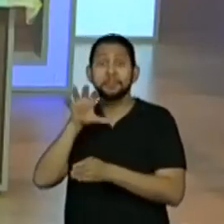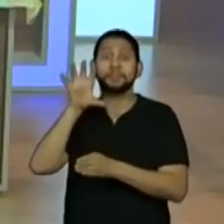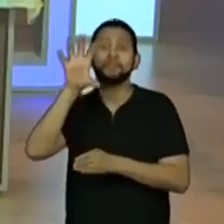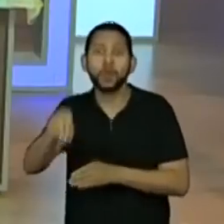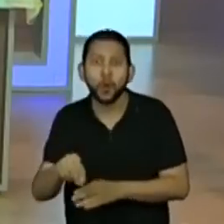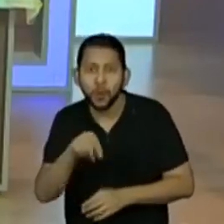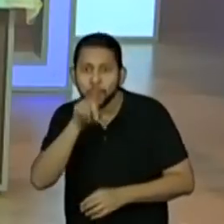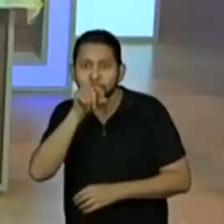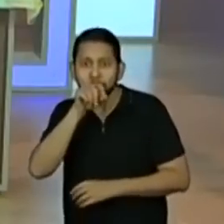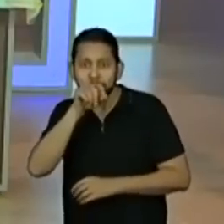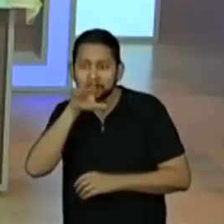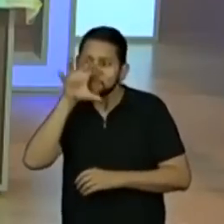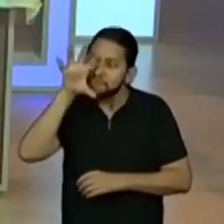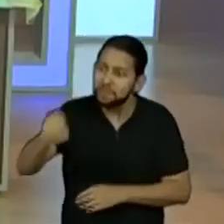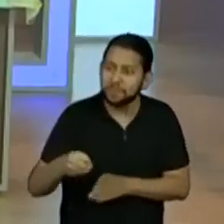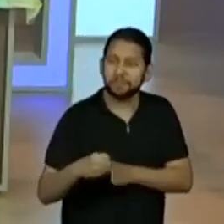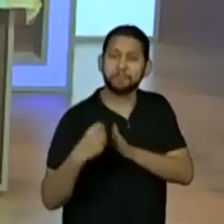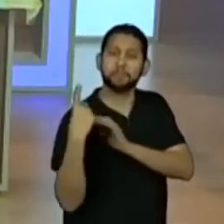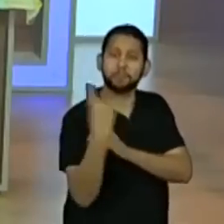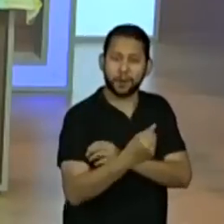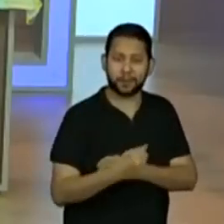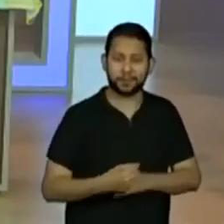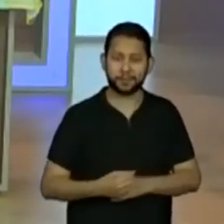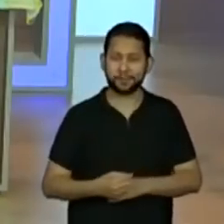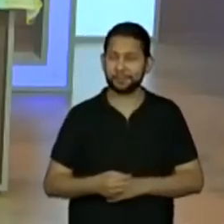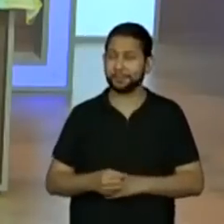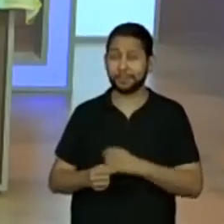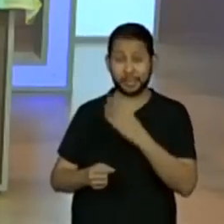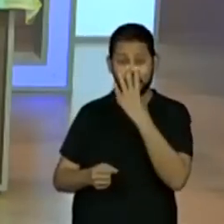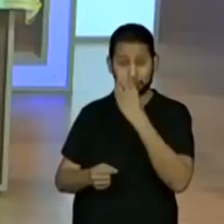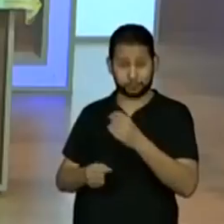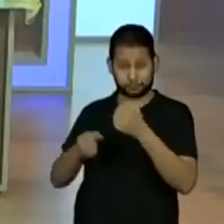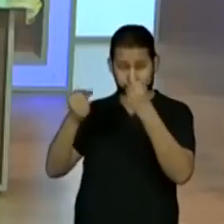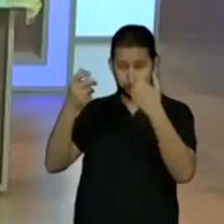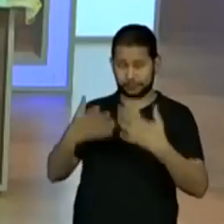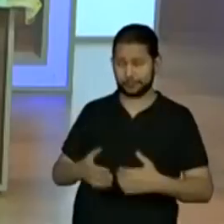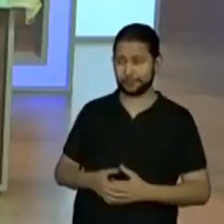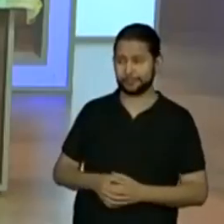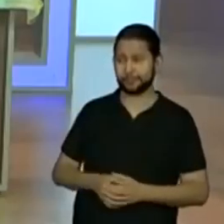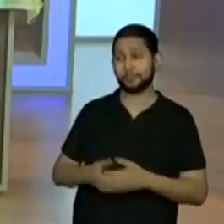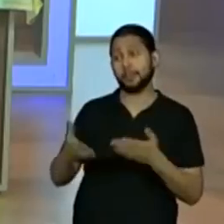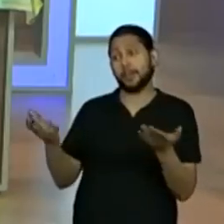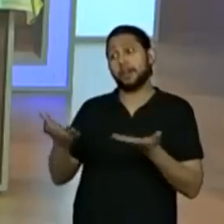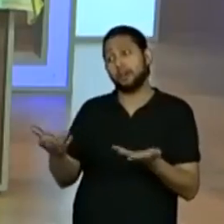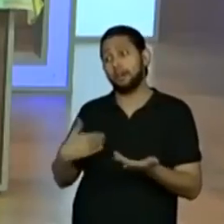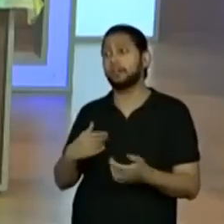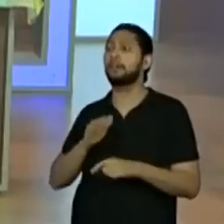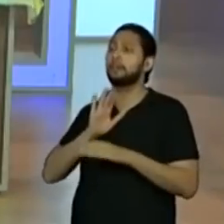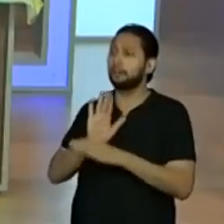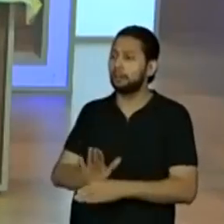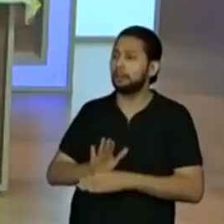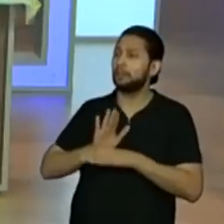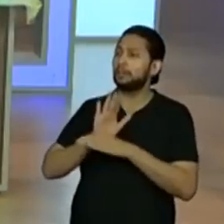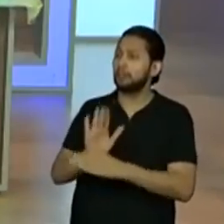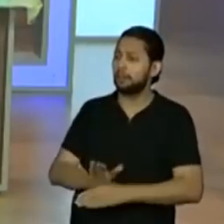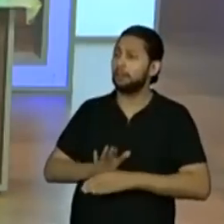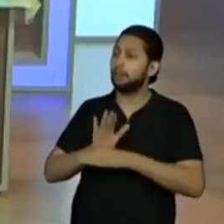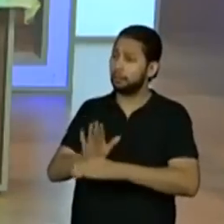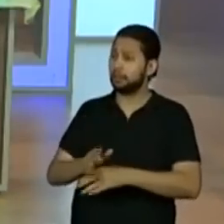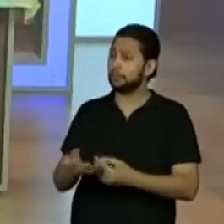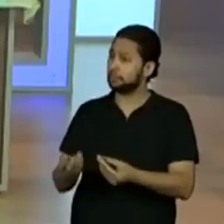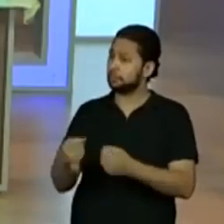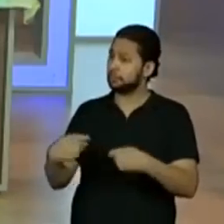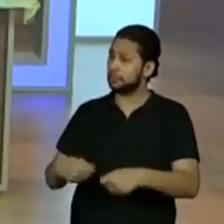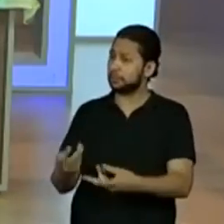para ir embora. Aí a raposa disse, agora você vai ter que me recompensar pelo que eu fiz para você. A